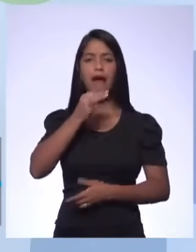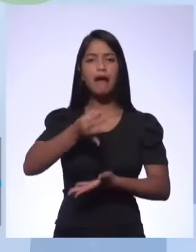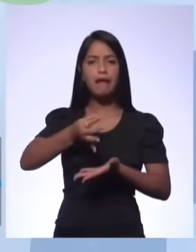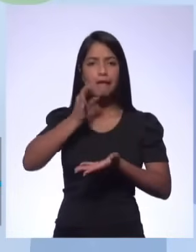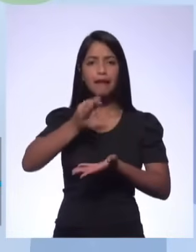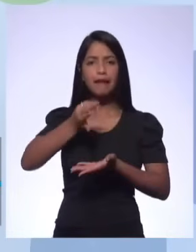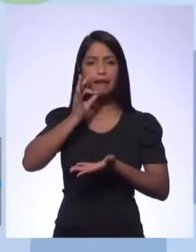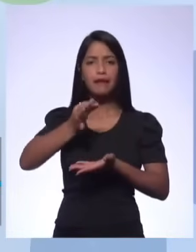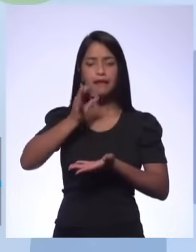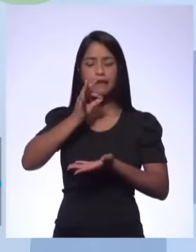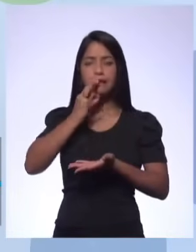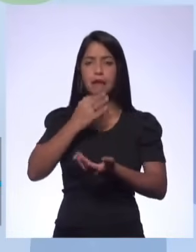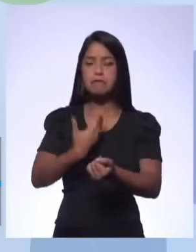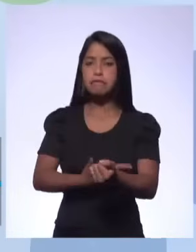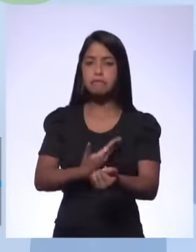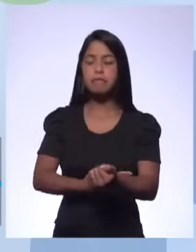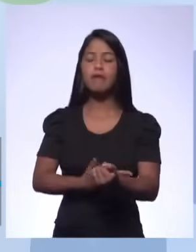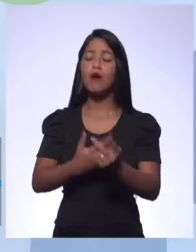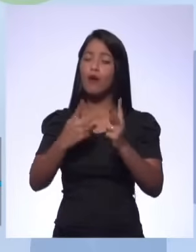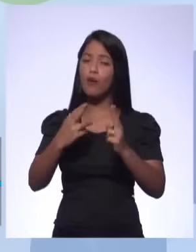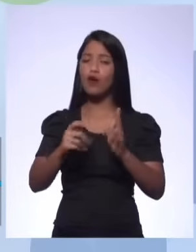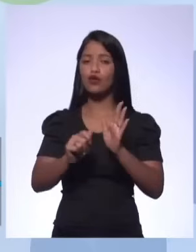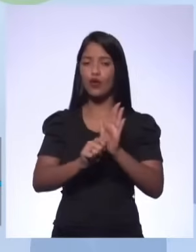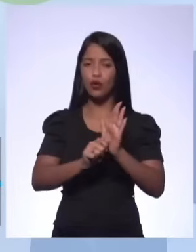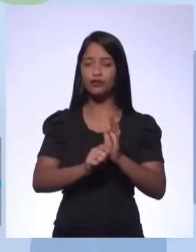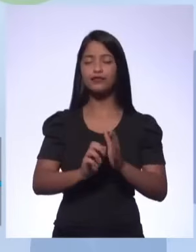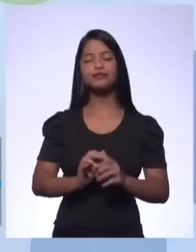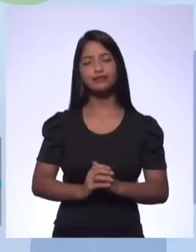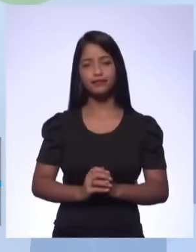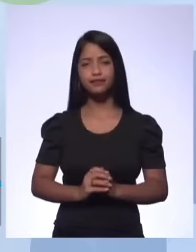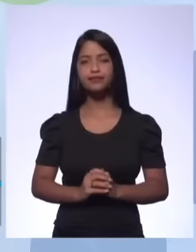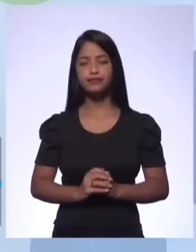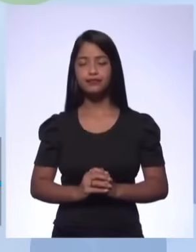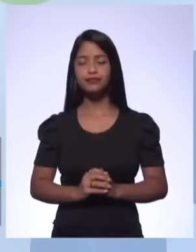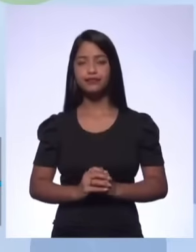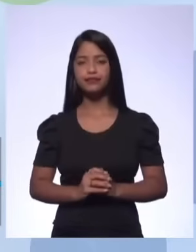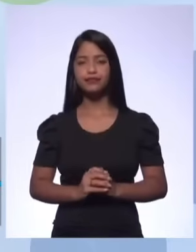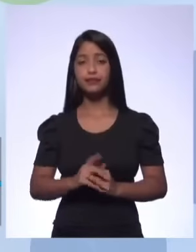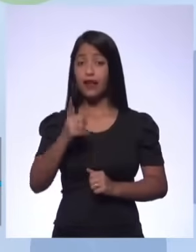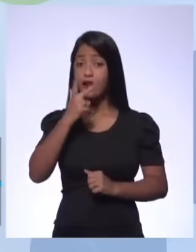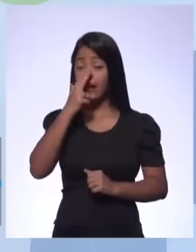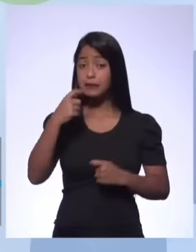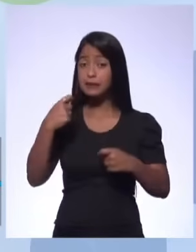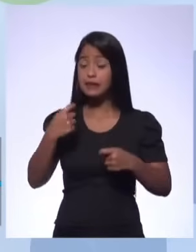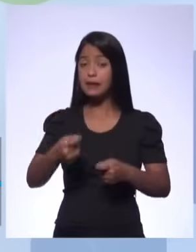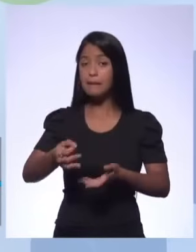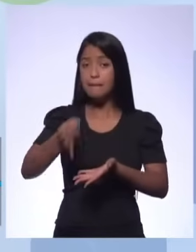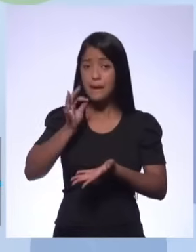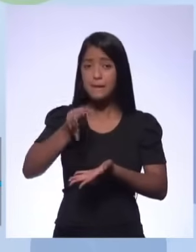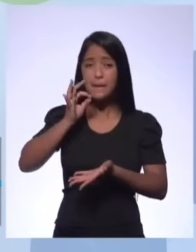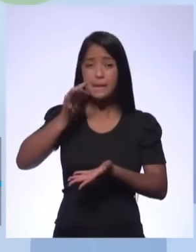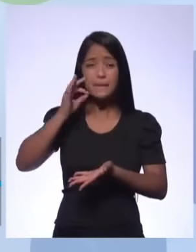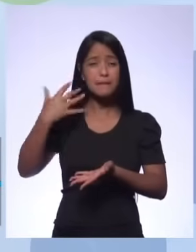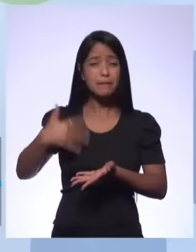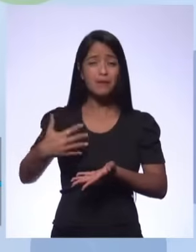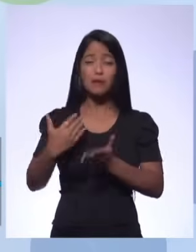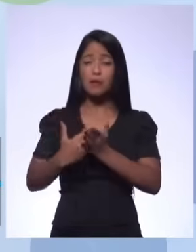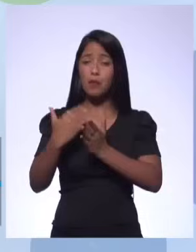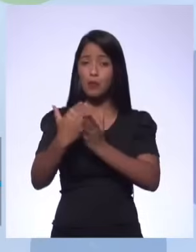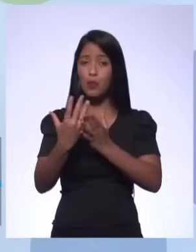se considerar droga. Isso, ele acha que é só se tomar demais, né? Aí implica no vício. A Elise colocou assim: